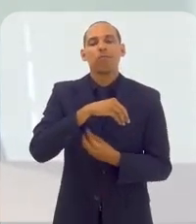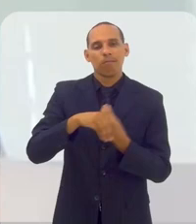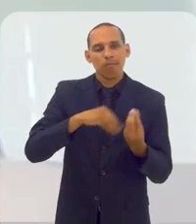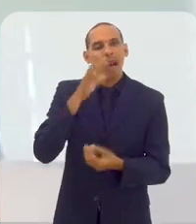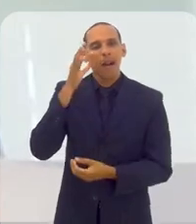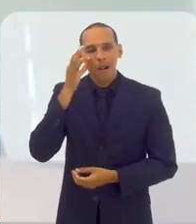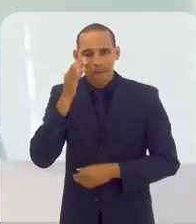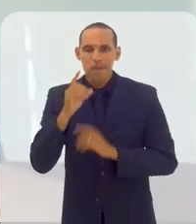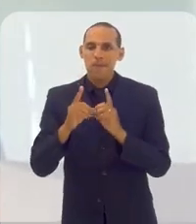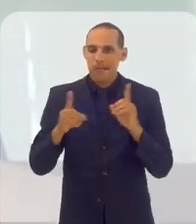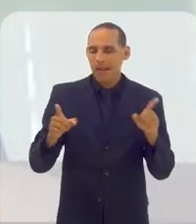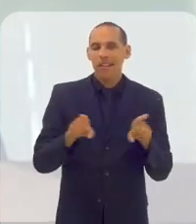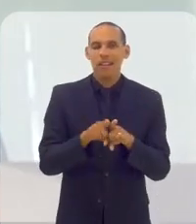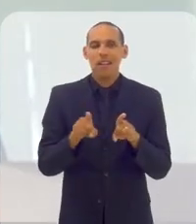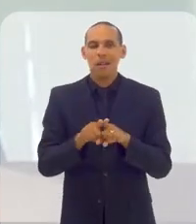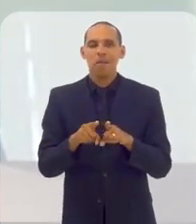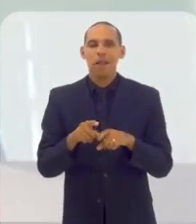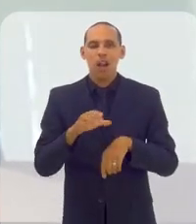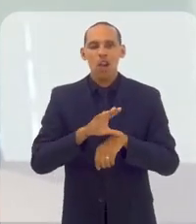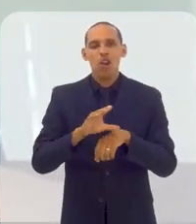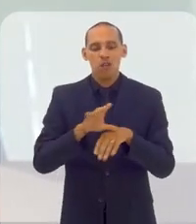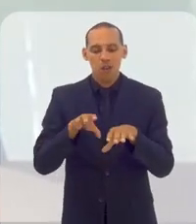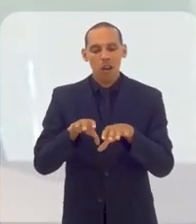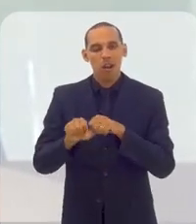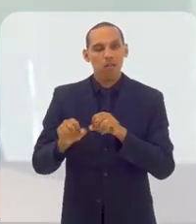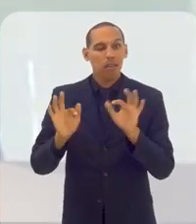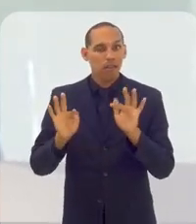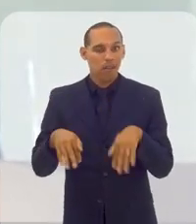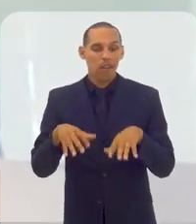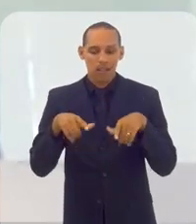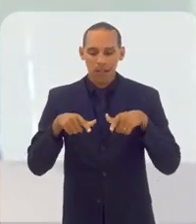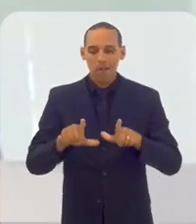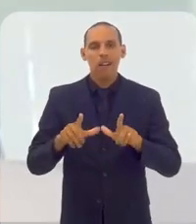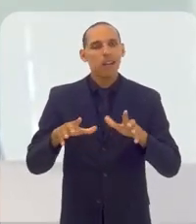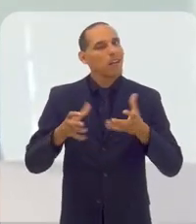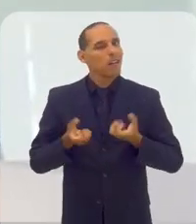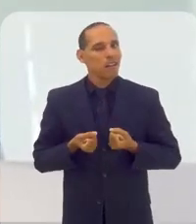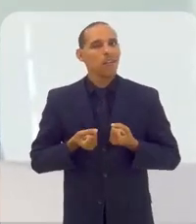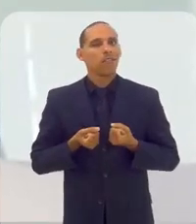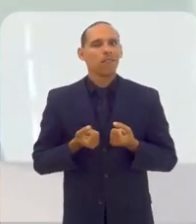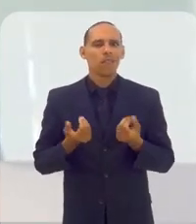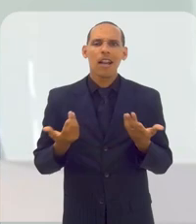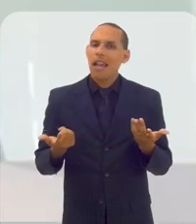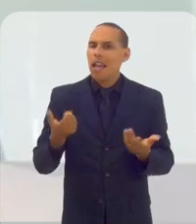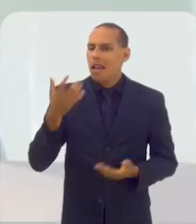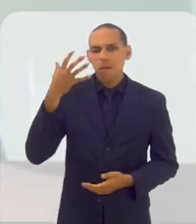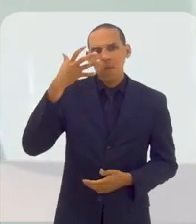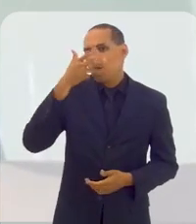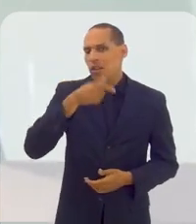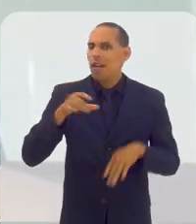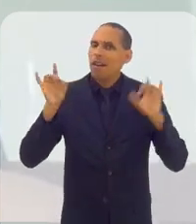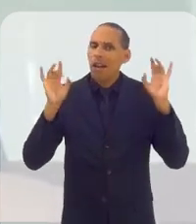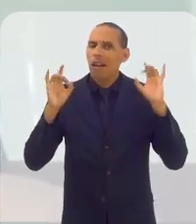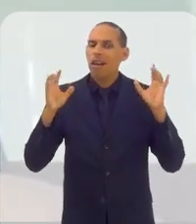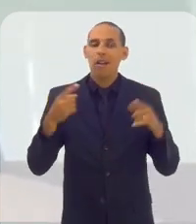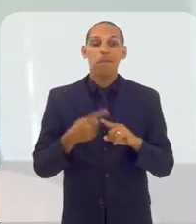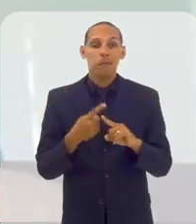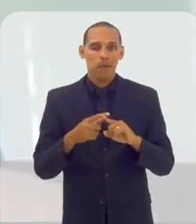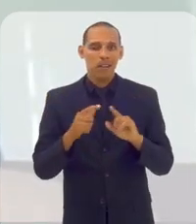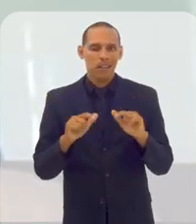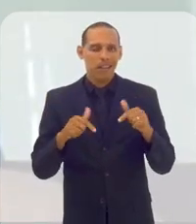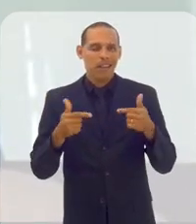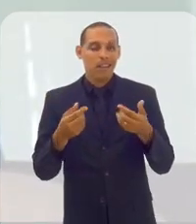e depois recebem o diploma dessas universidades E por que que eu acho que é tão bonito e tão fantástico essa iniciativa